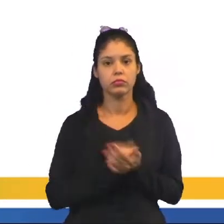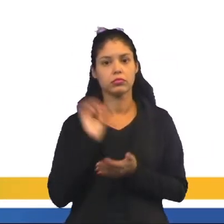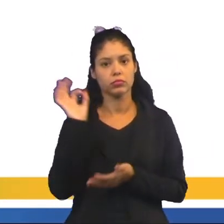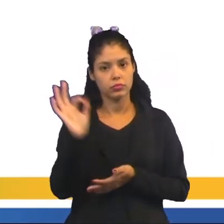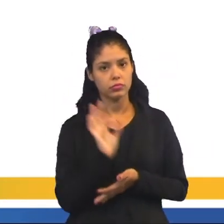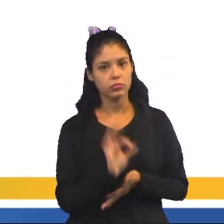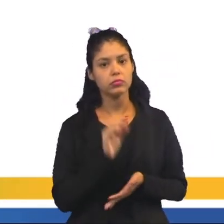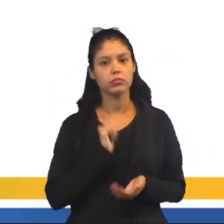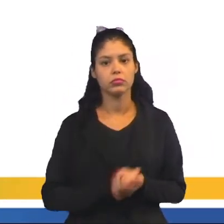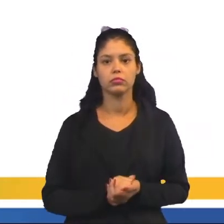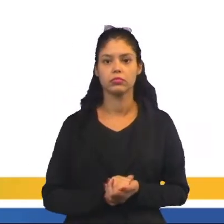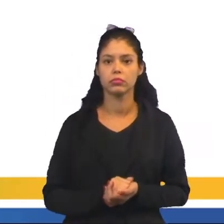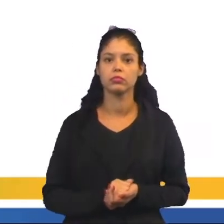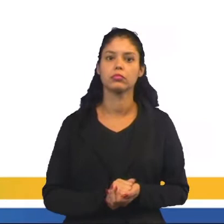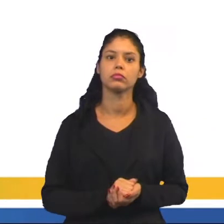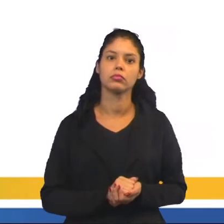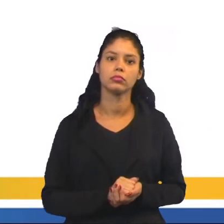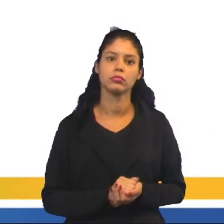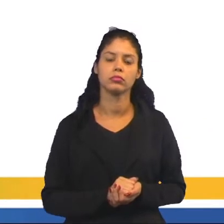aí,